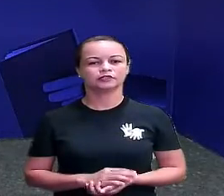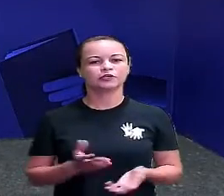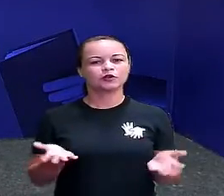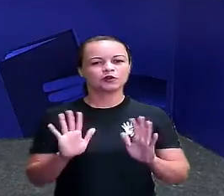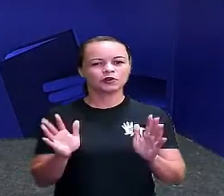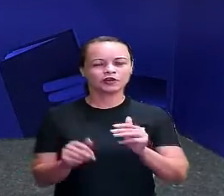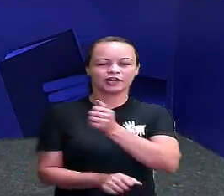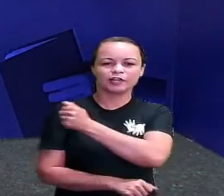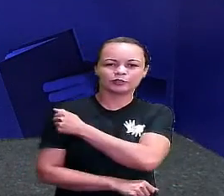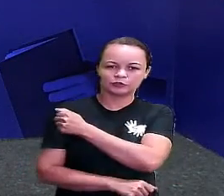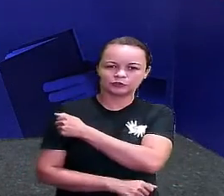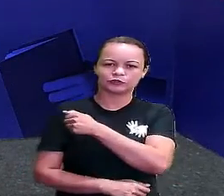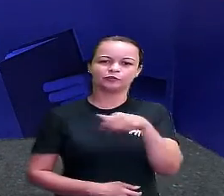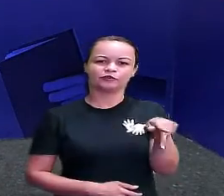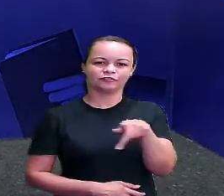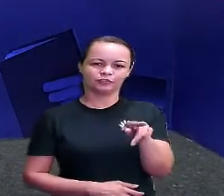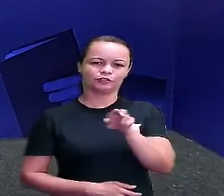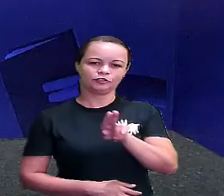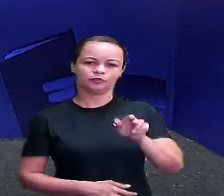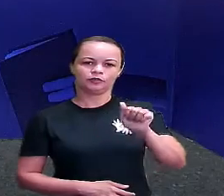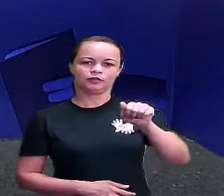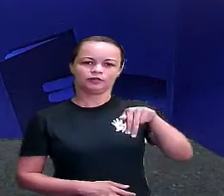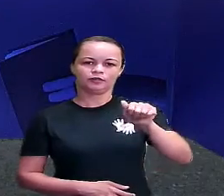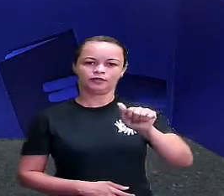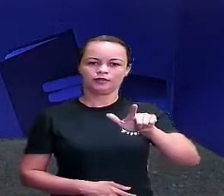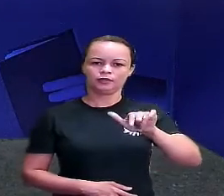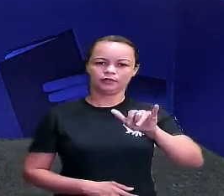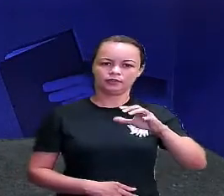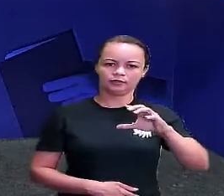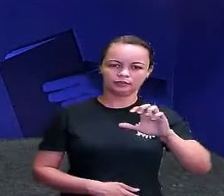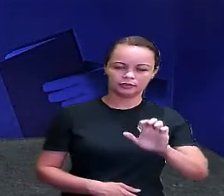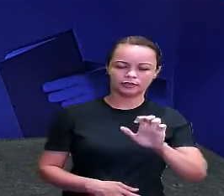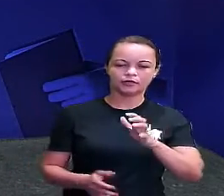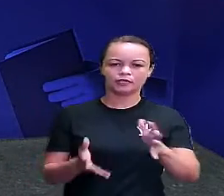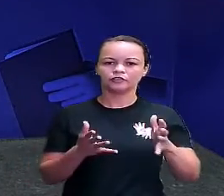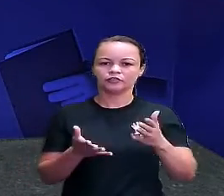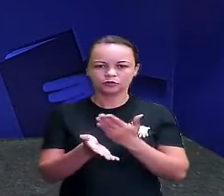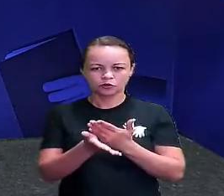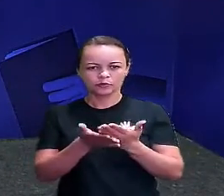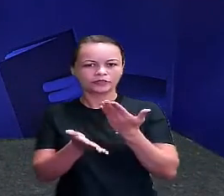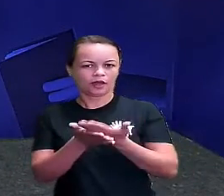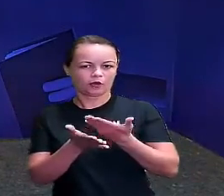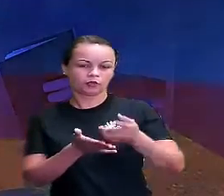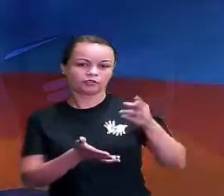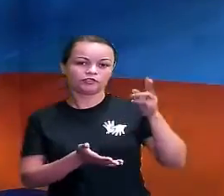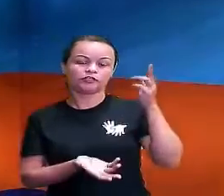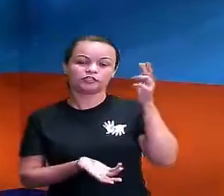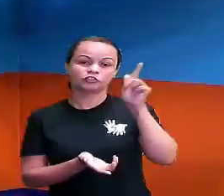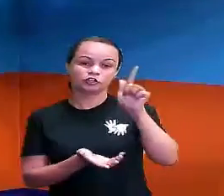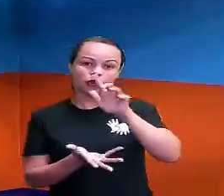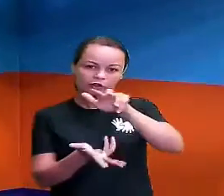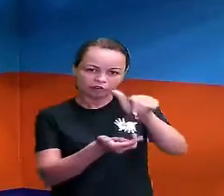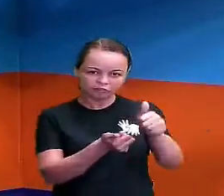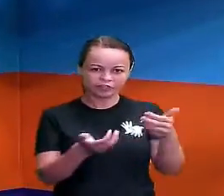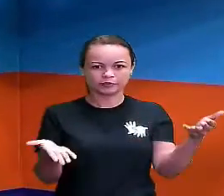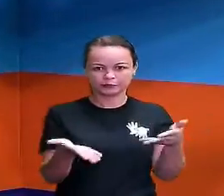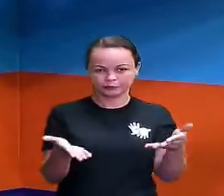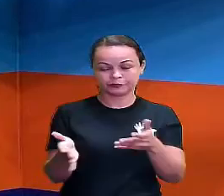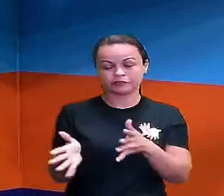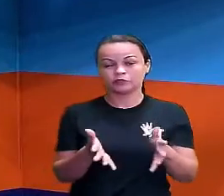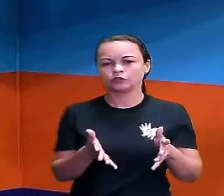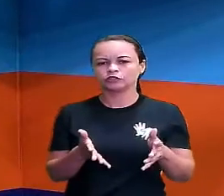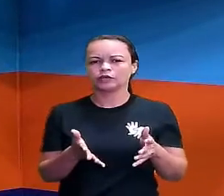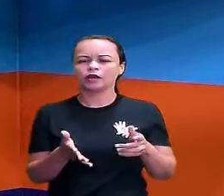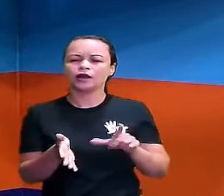turma! Eu sou a professora Analice e vamos iniciar mais uma aula de geografia de hoje. Antes, como de costume, nós